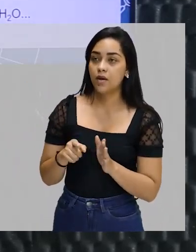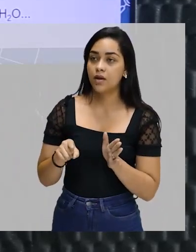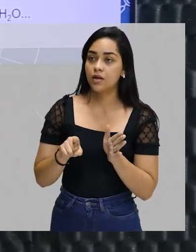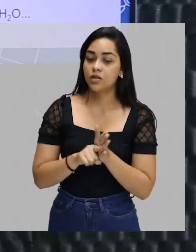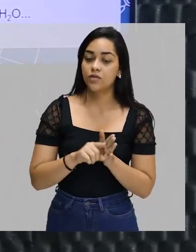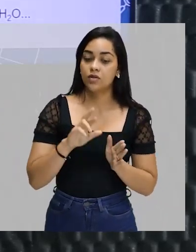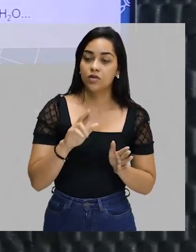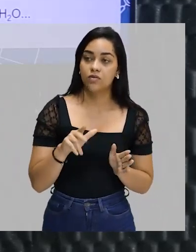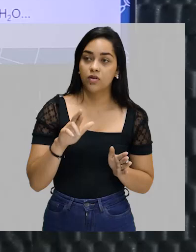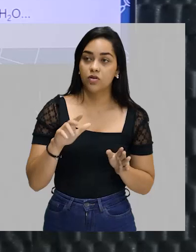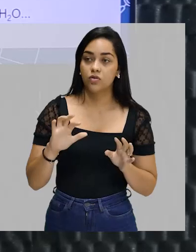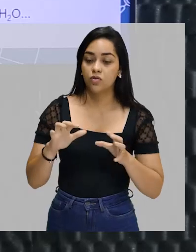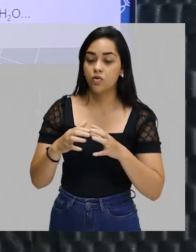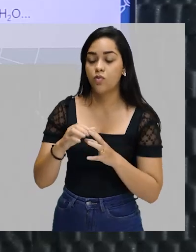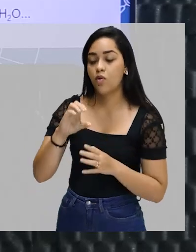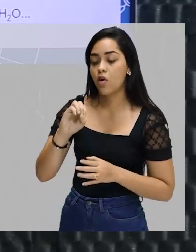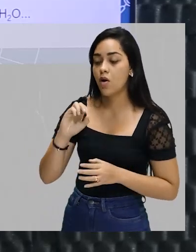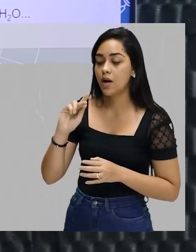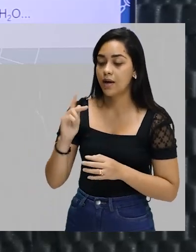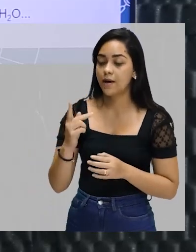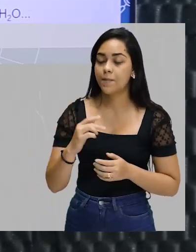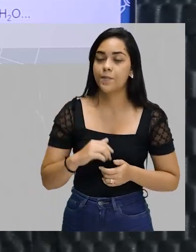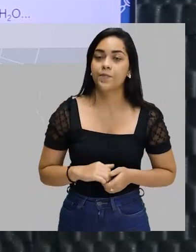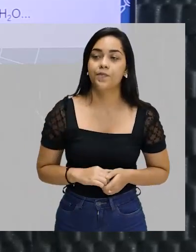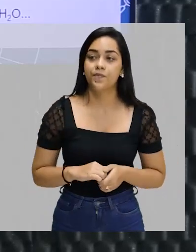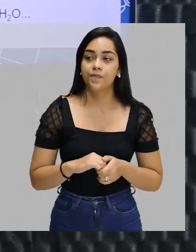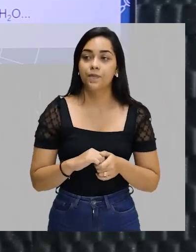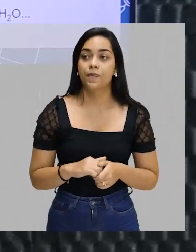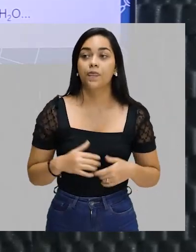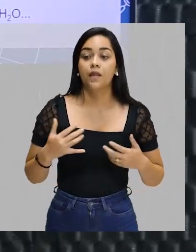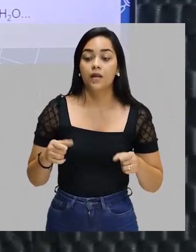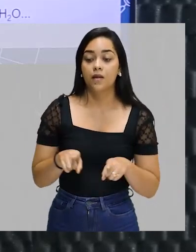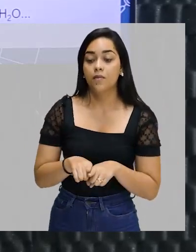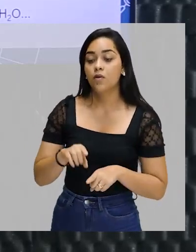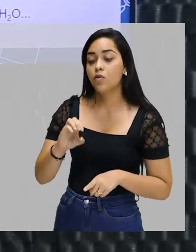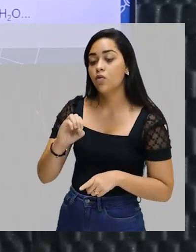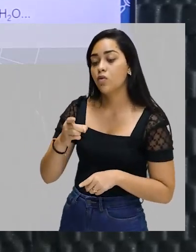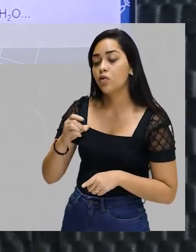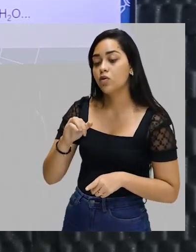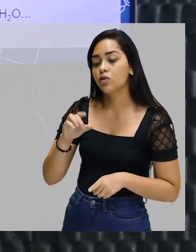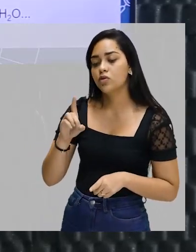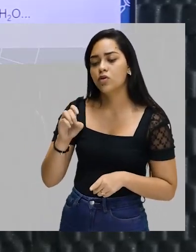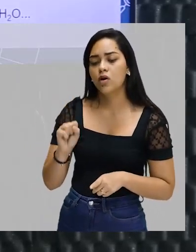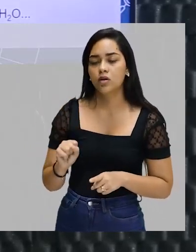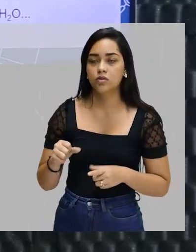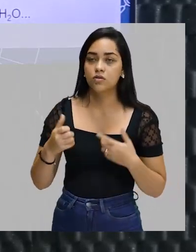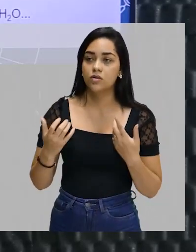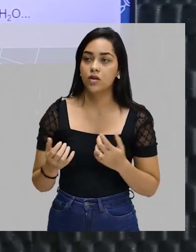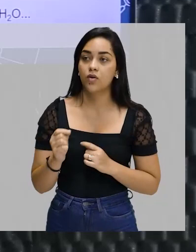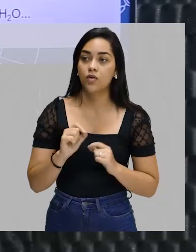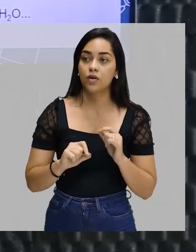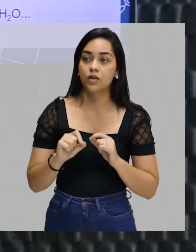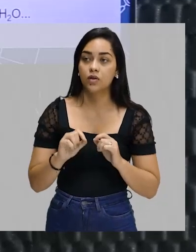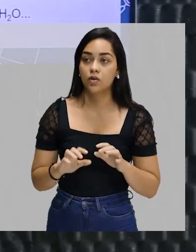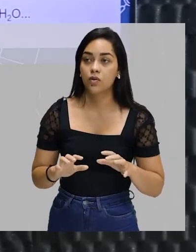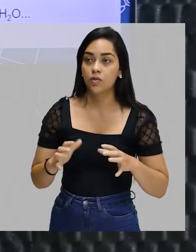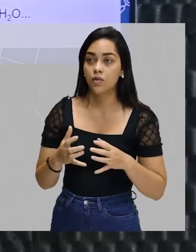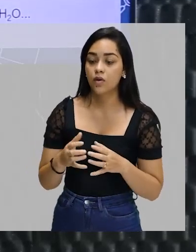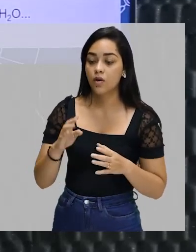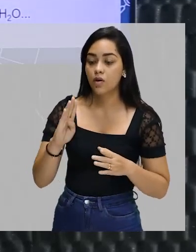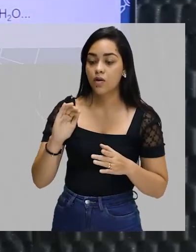negativa diferente do grupo OH, ok? E os óxidos? Os óxidos são